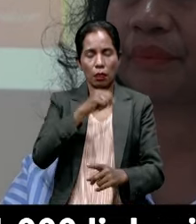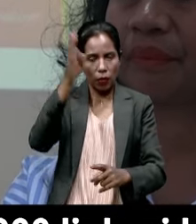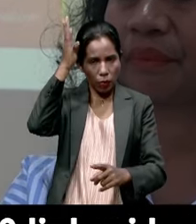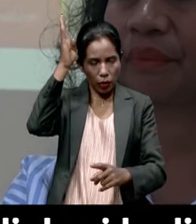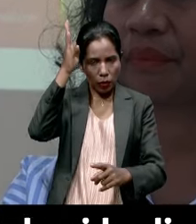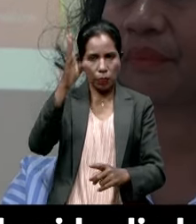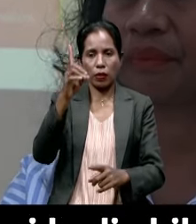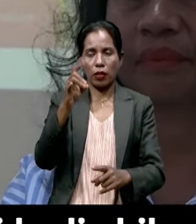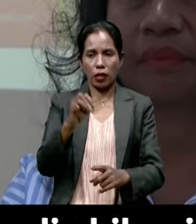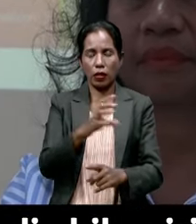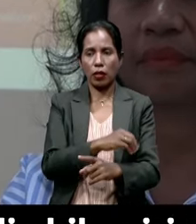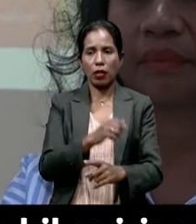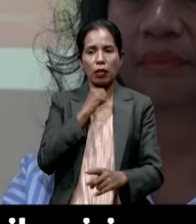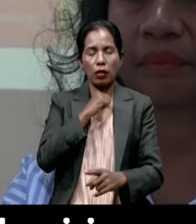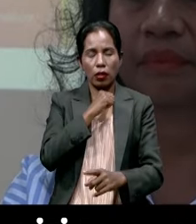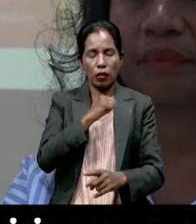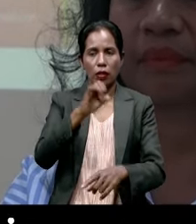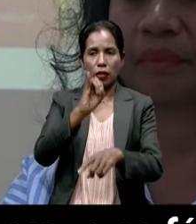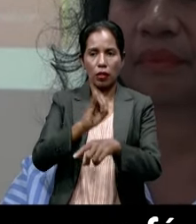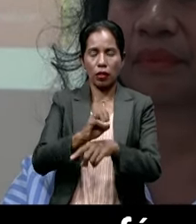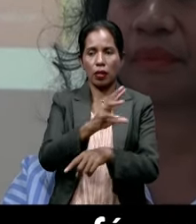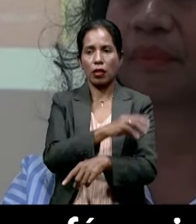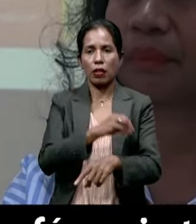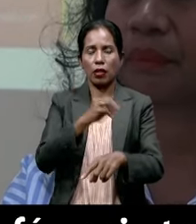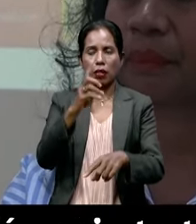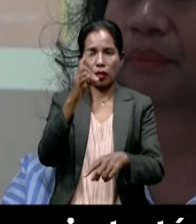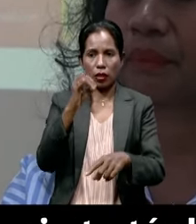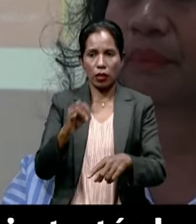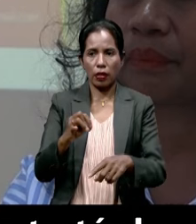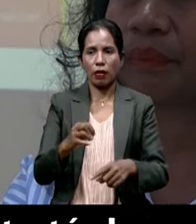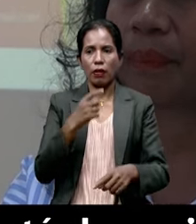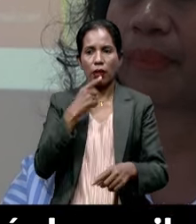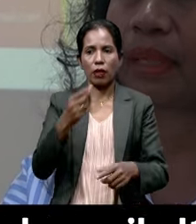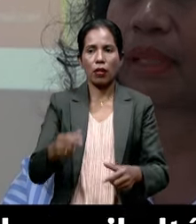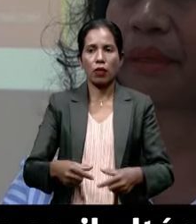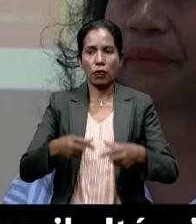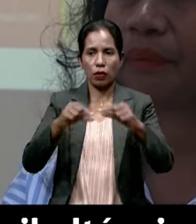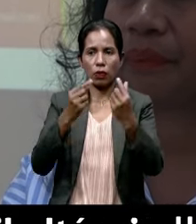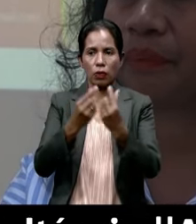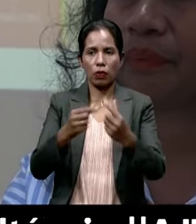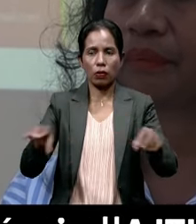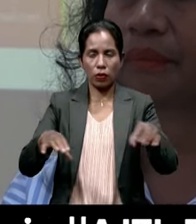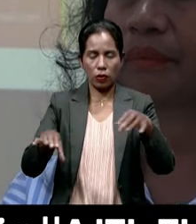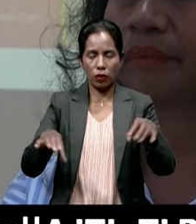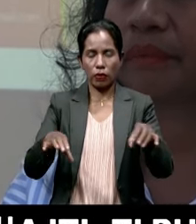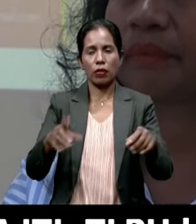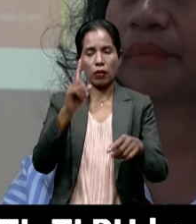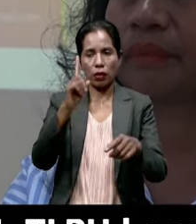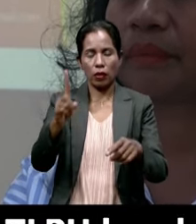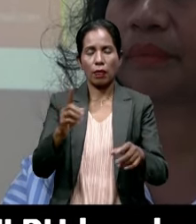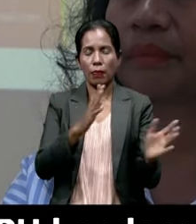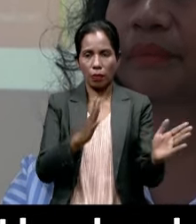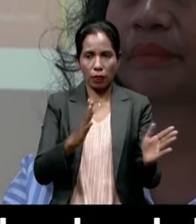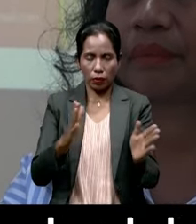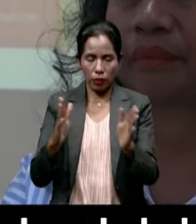Silva, Arcebispo, Arquidiocese Metropolitana de Ilininian, forma equipa serviço voluntariado, ba